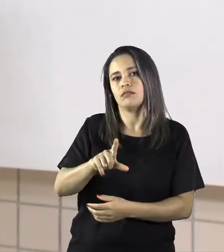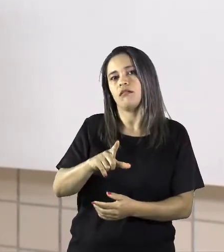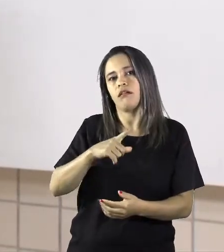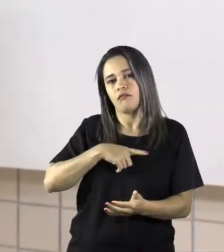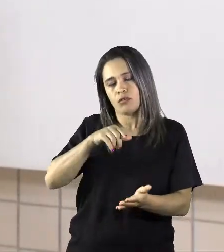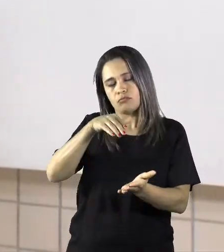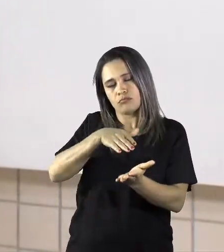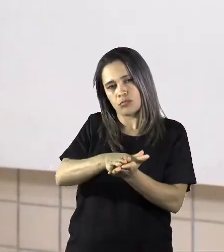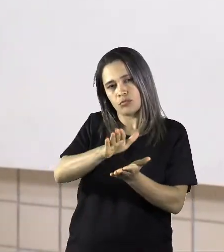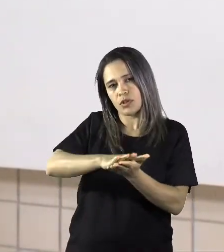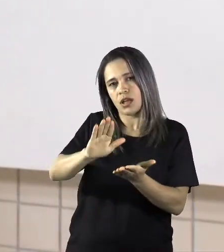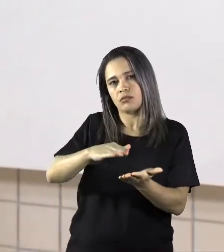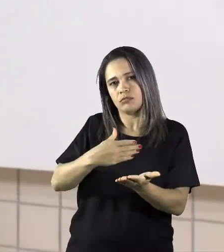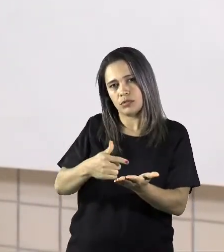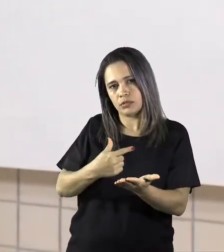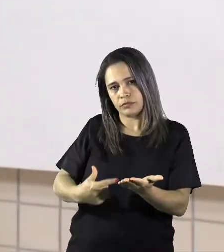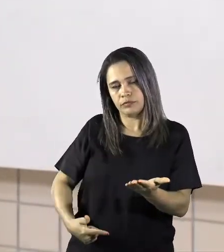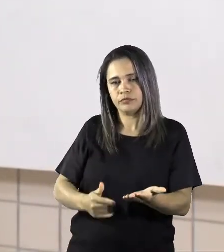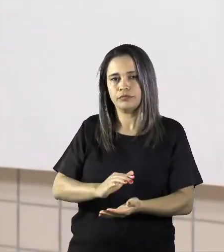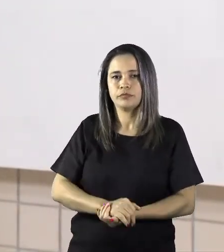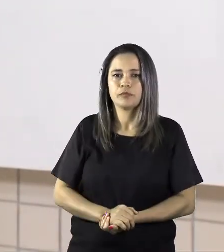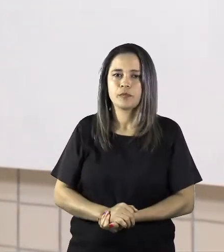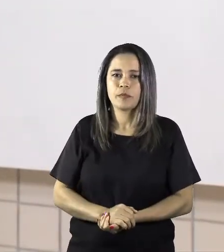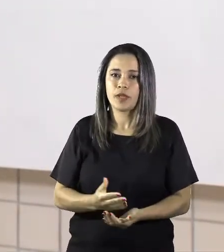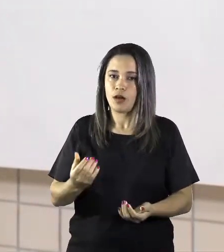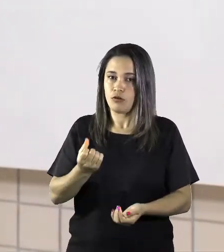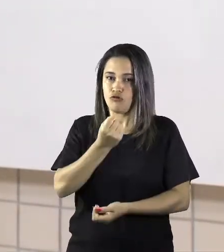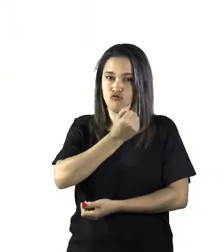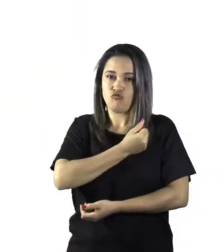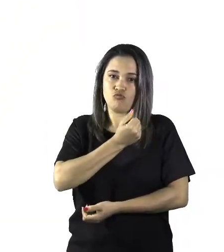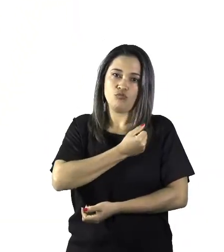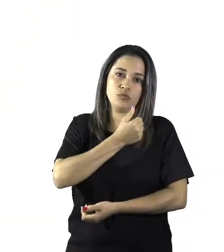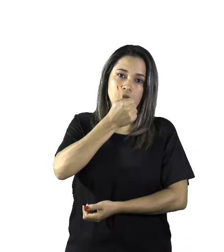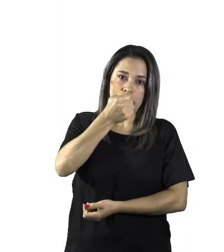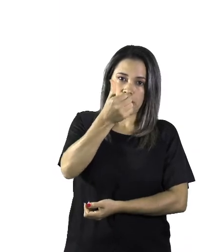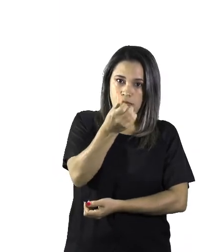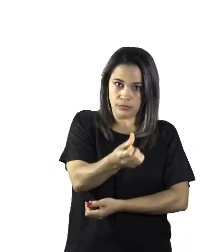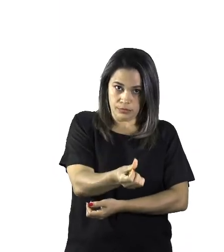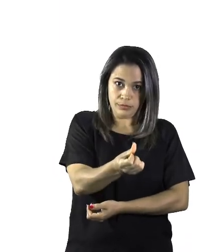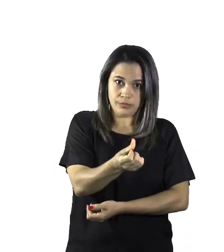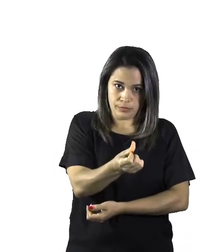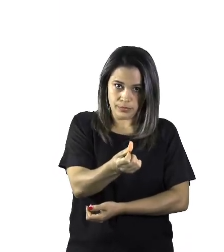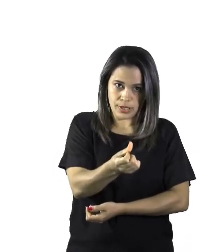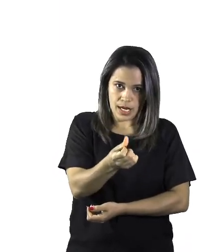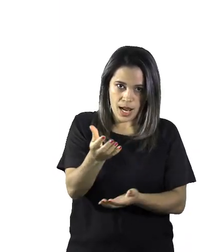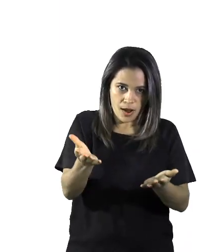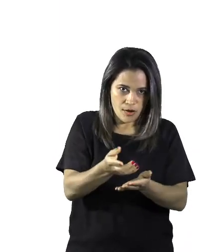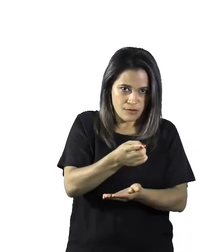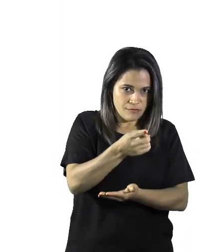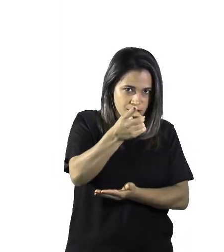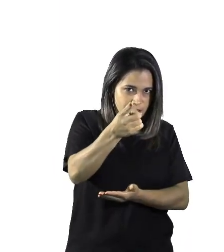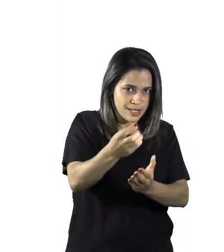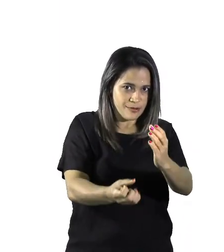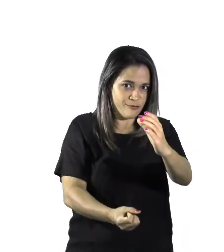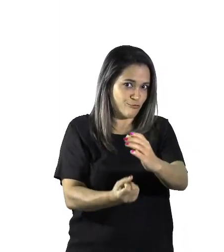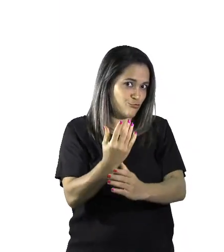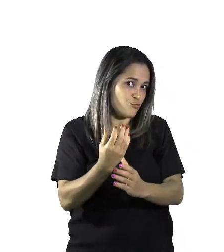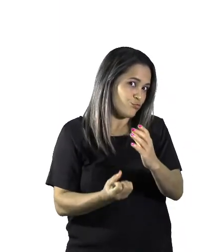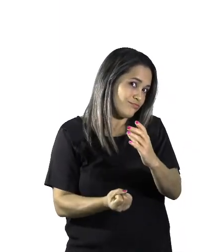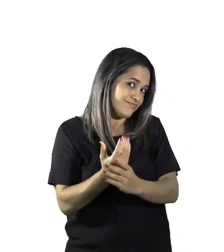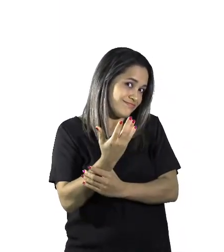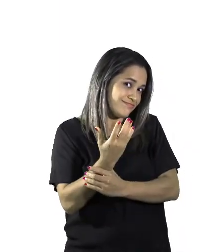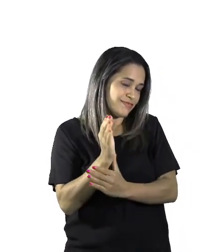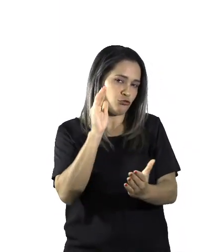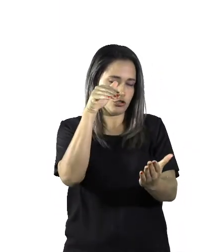foram publicados. Questão 16, agora é a sua vez de produzir. É a